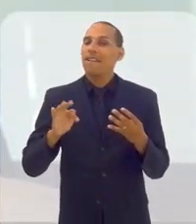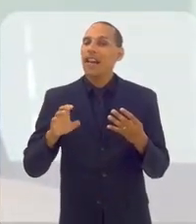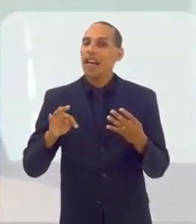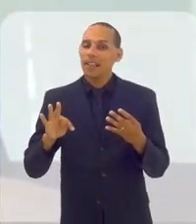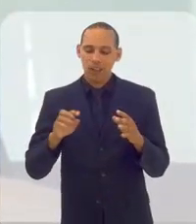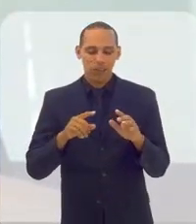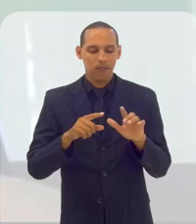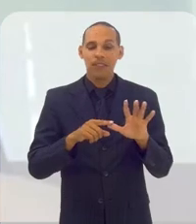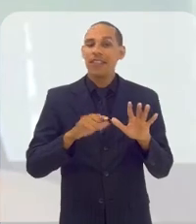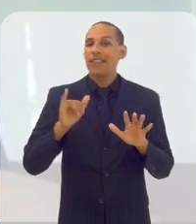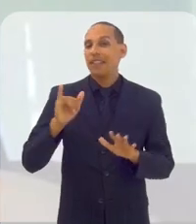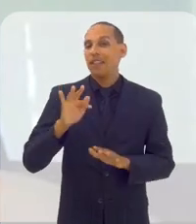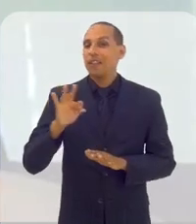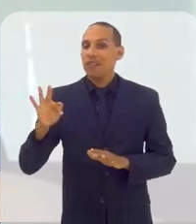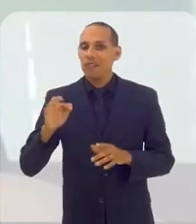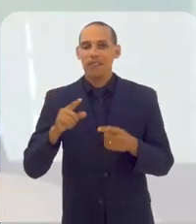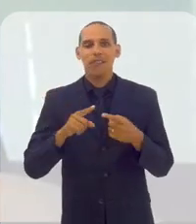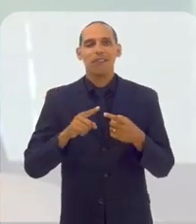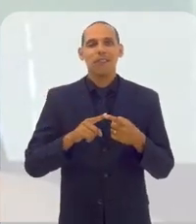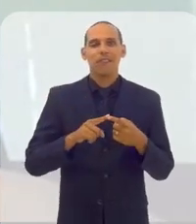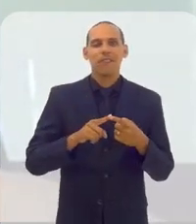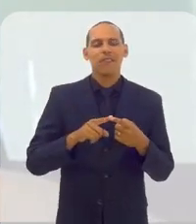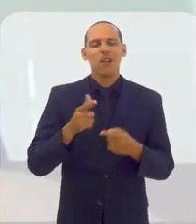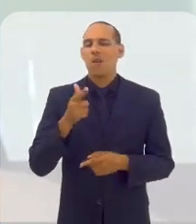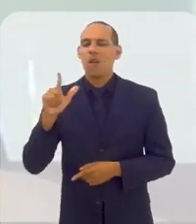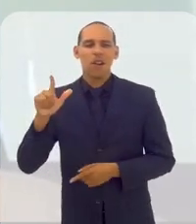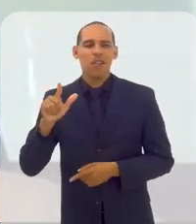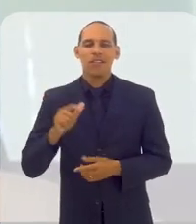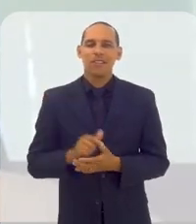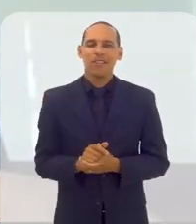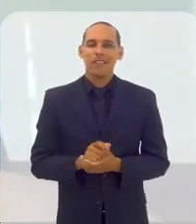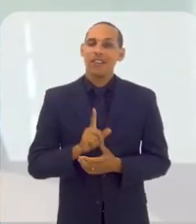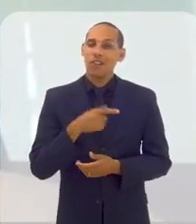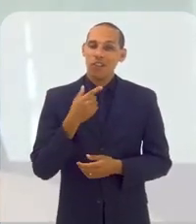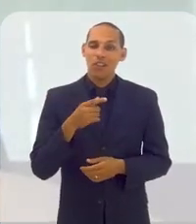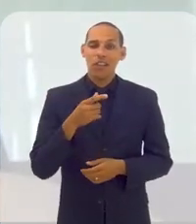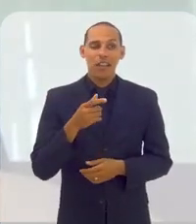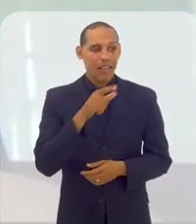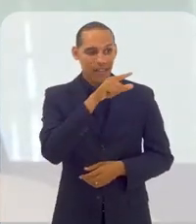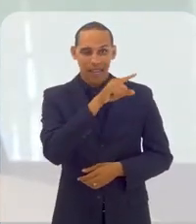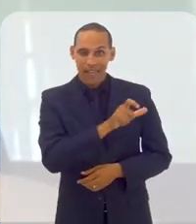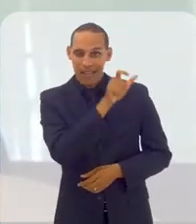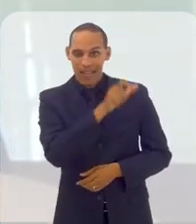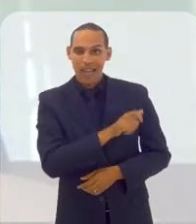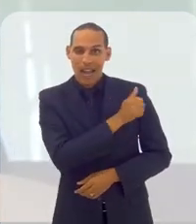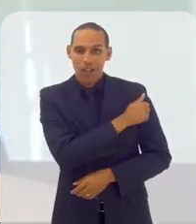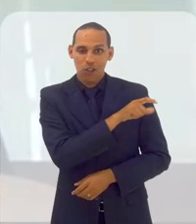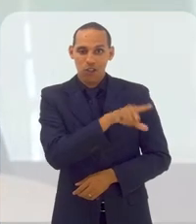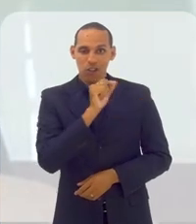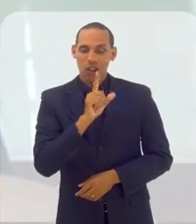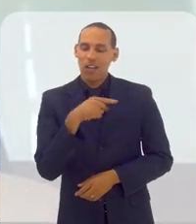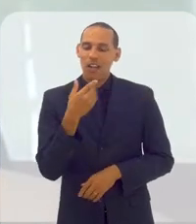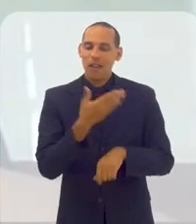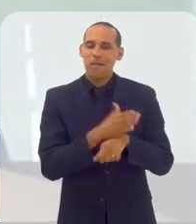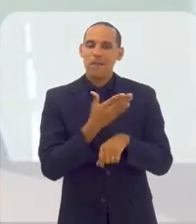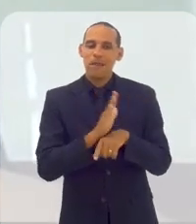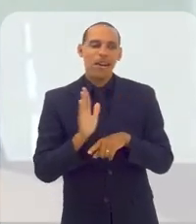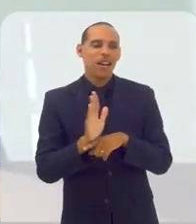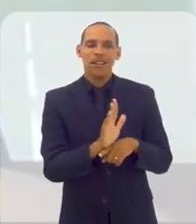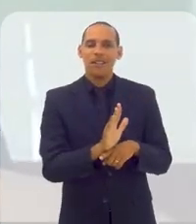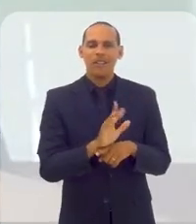FAETEC ele escolhe e a gente prepara ele acho que preparação é muito muito importante né E